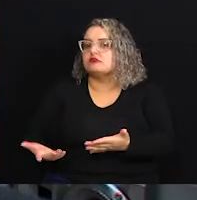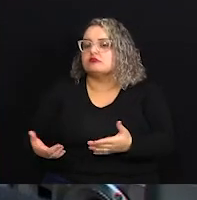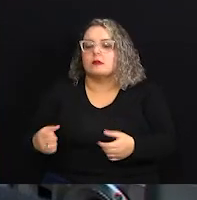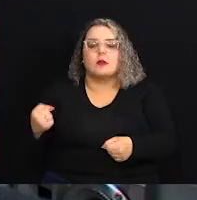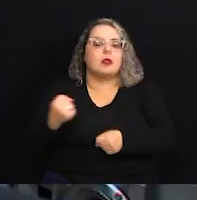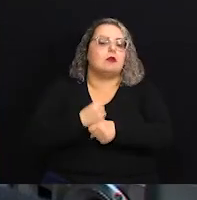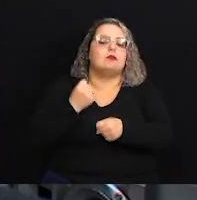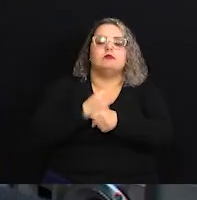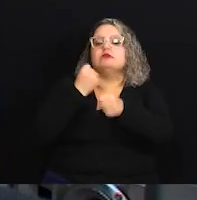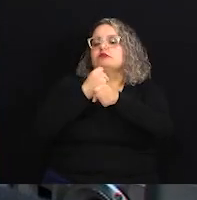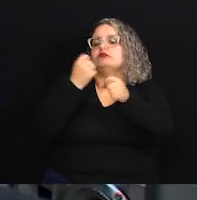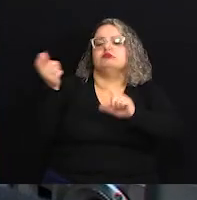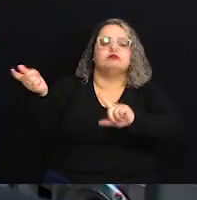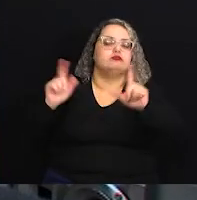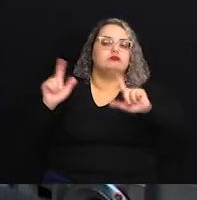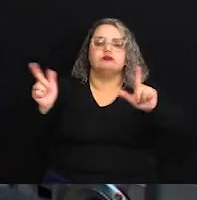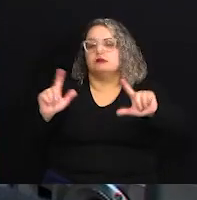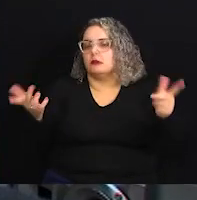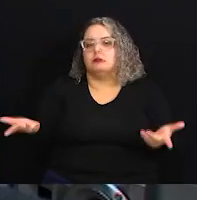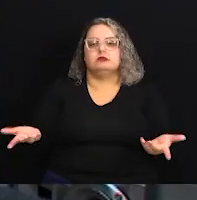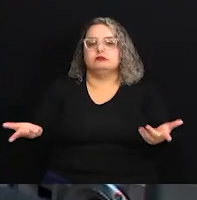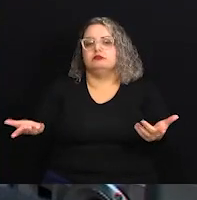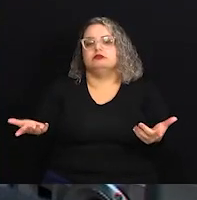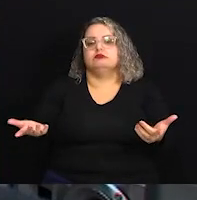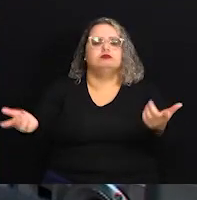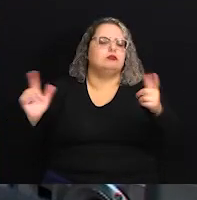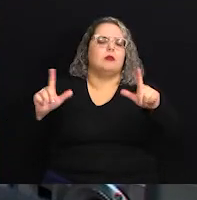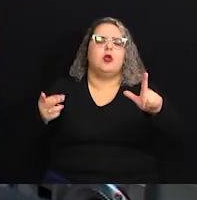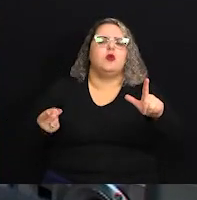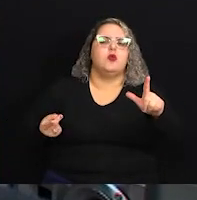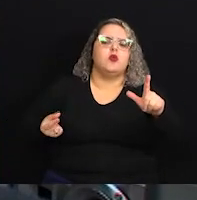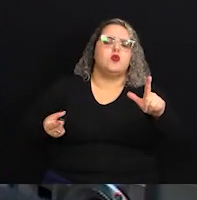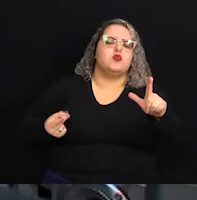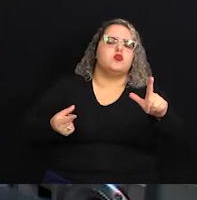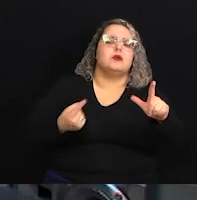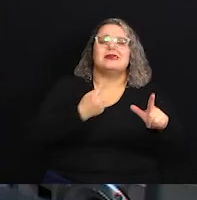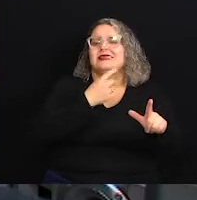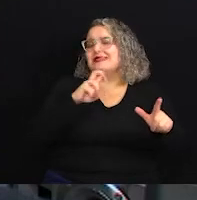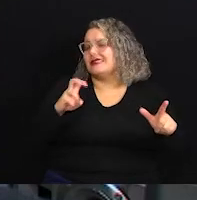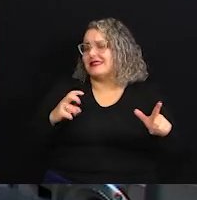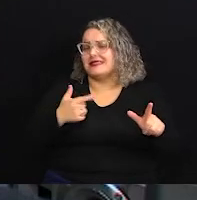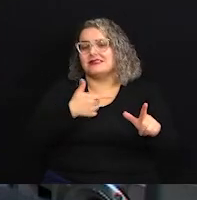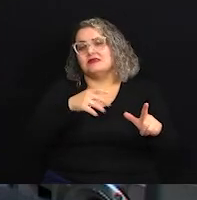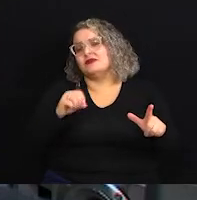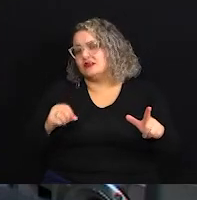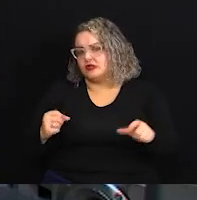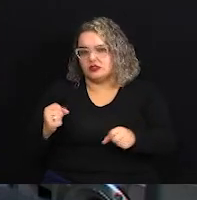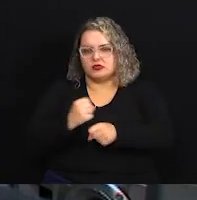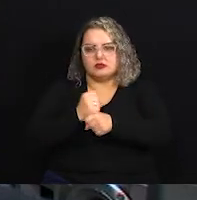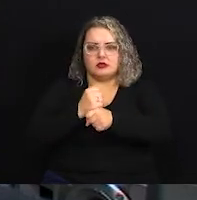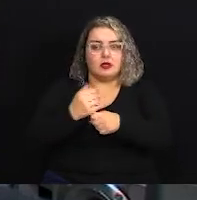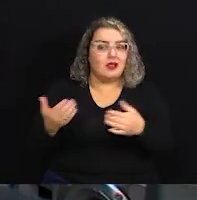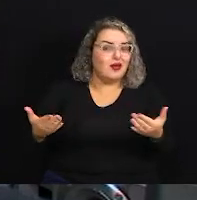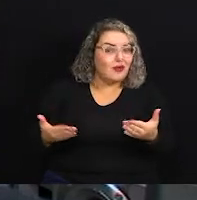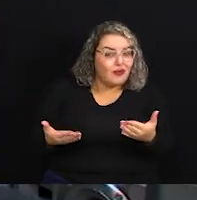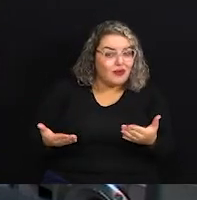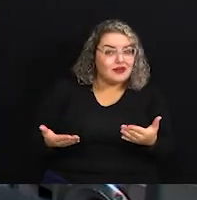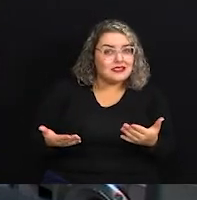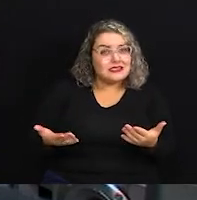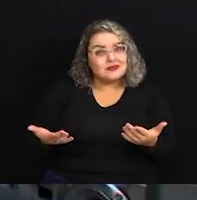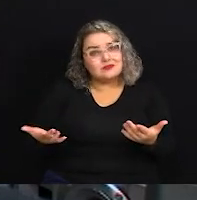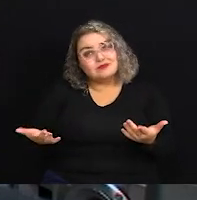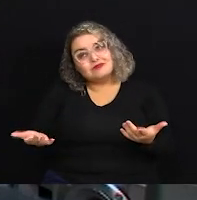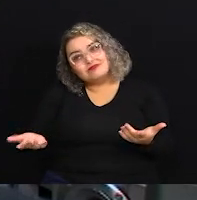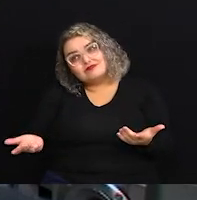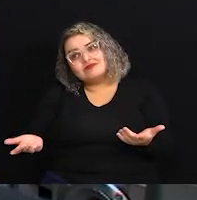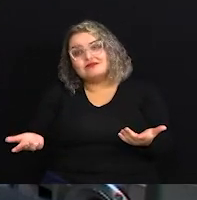elas construíam um televisor de modo que aquele televisor durava, assim, 15, 20 anos. Hoje em